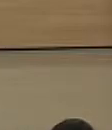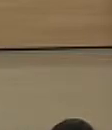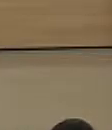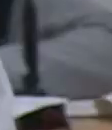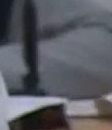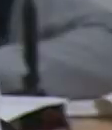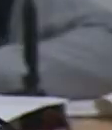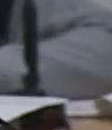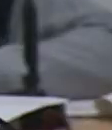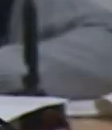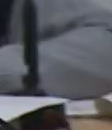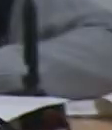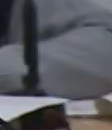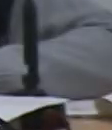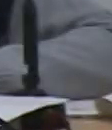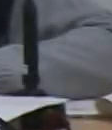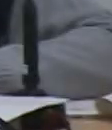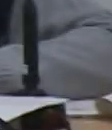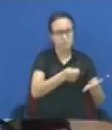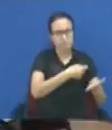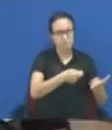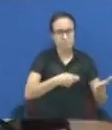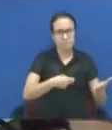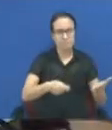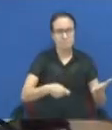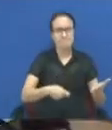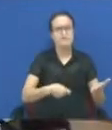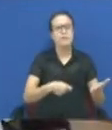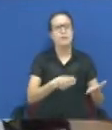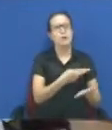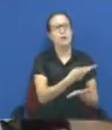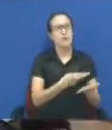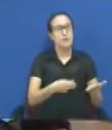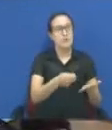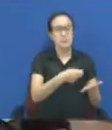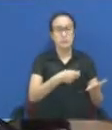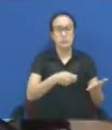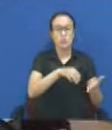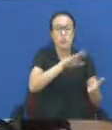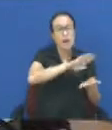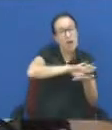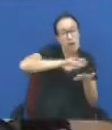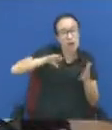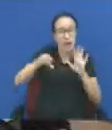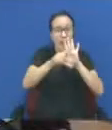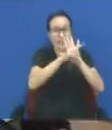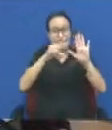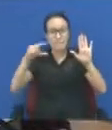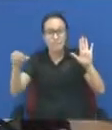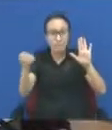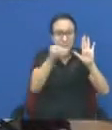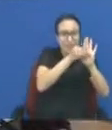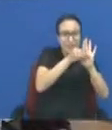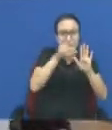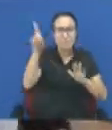requerimento solicitando, e protocolizei uma emenda a esse projeto, faço um requerimento solicitando a retirada dessa emenda.